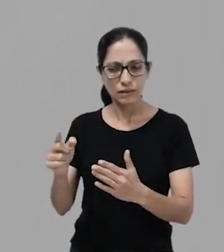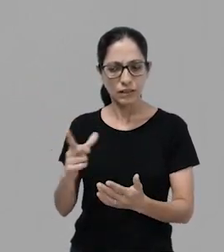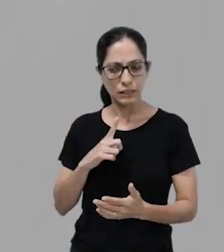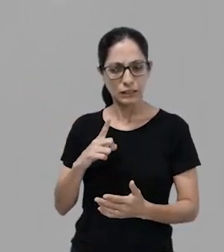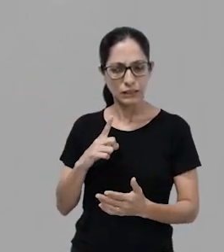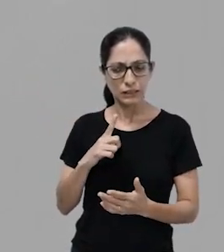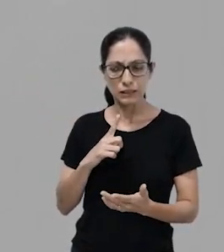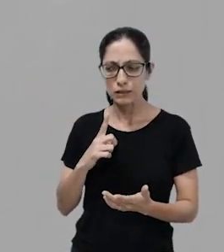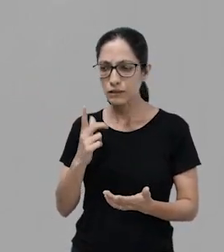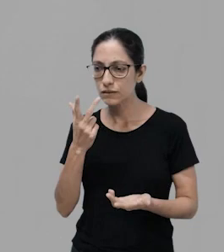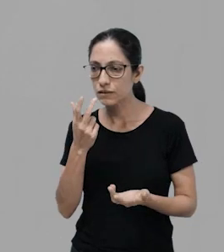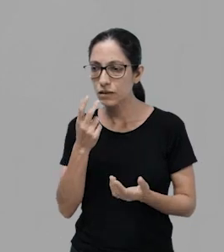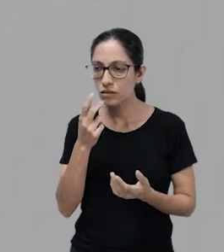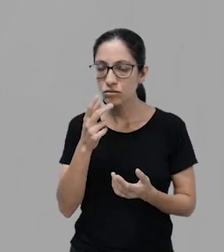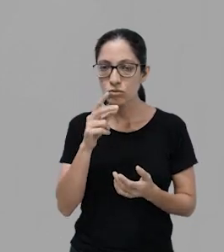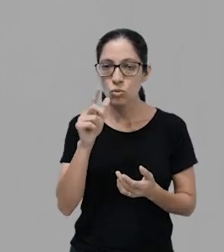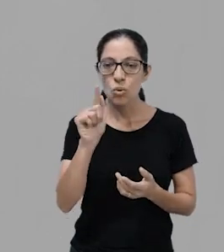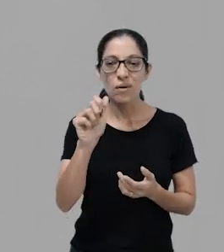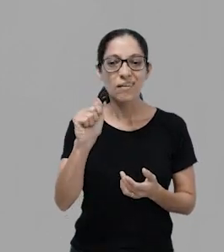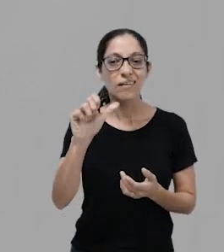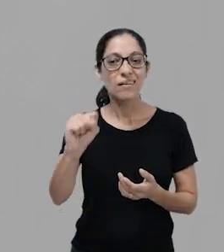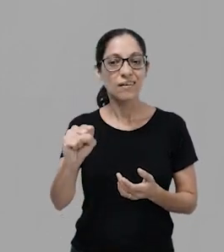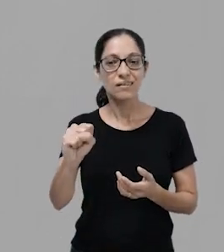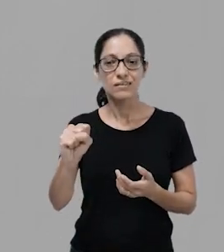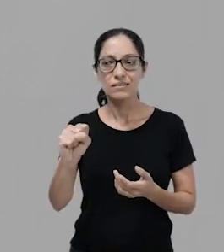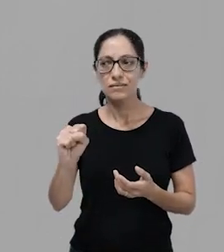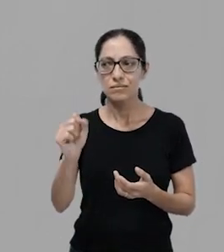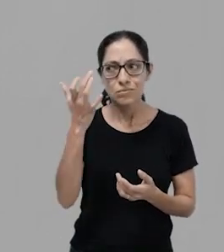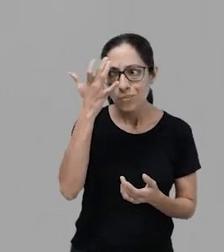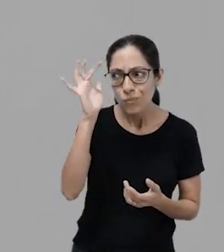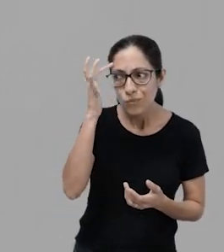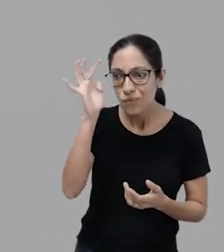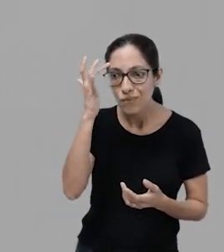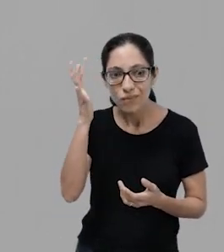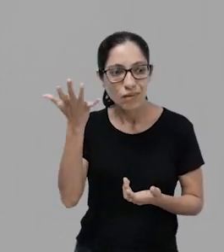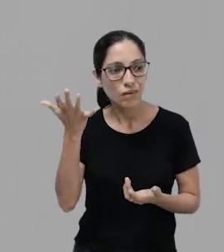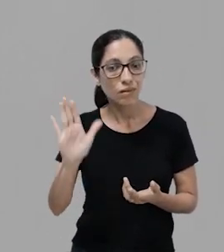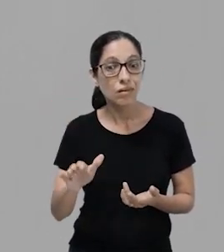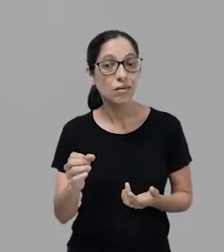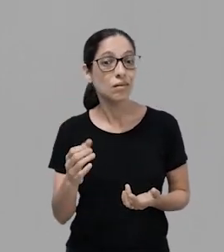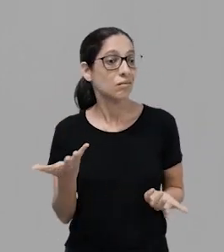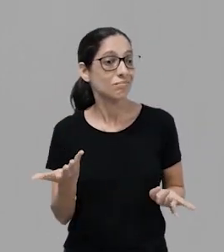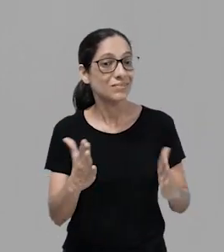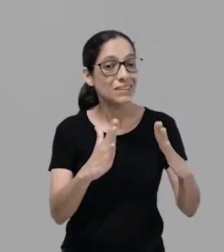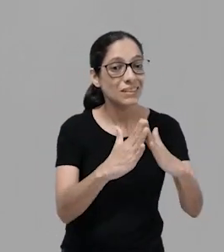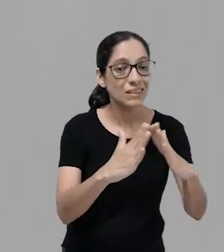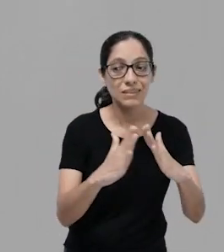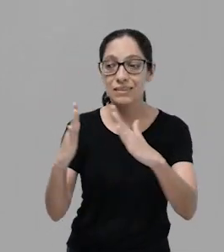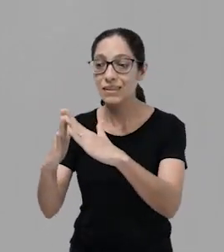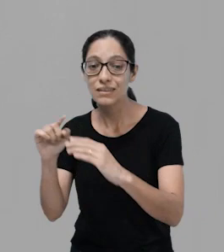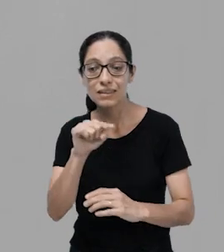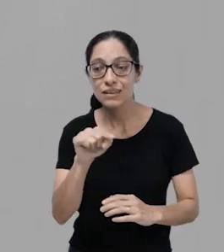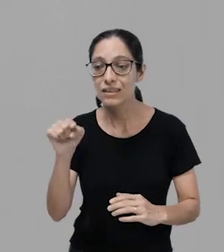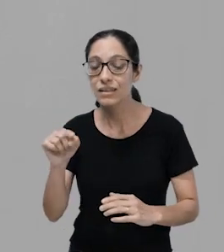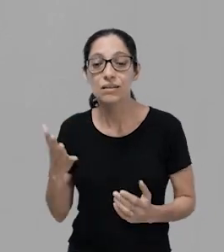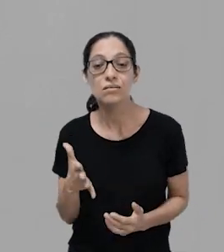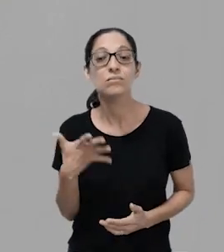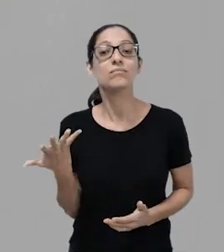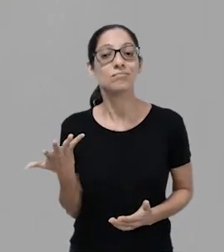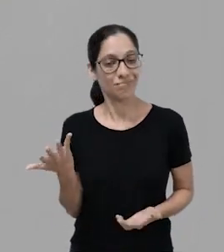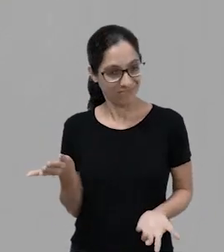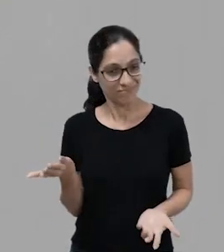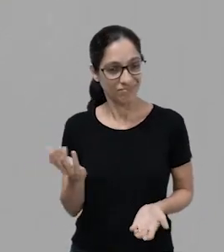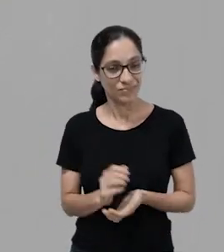Em alguma casa está vazando gás. Você não sabe em qual casa. Não é específico, não é definido. Tá bom? Então,